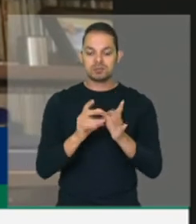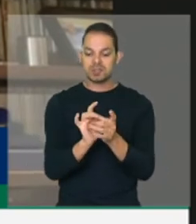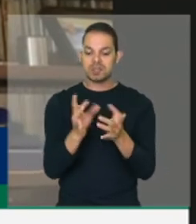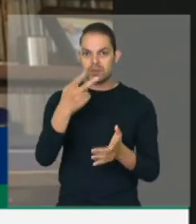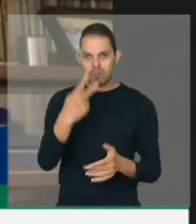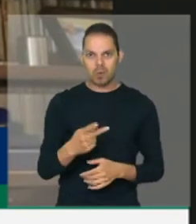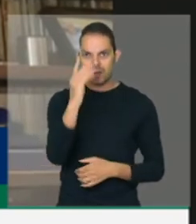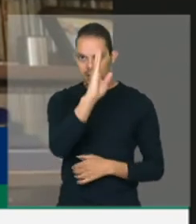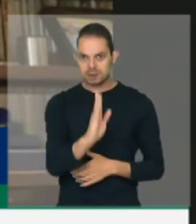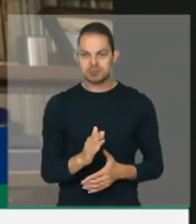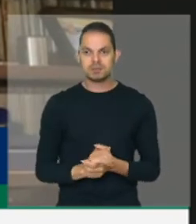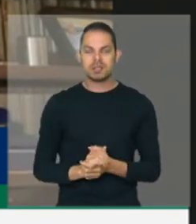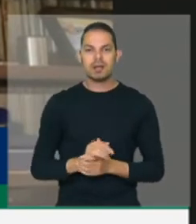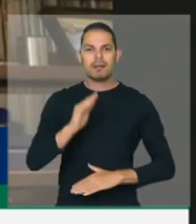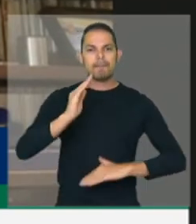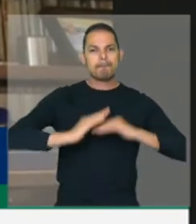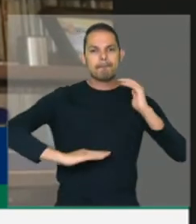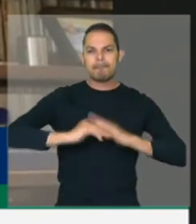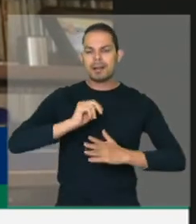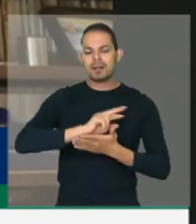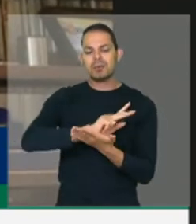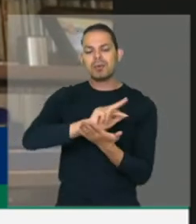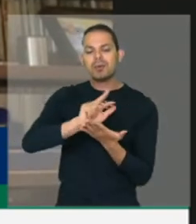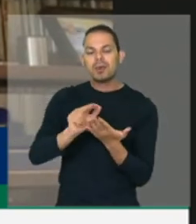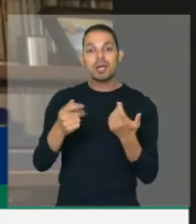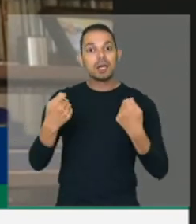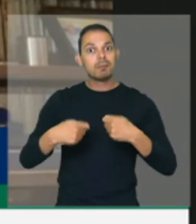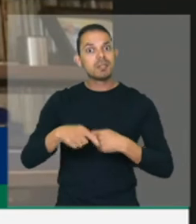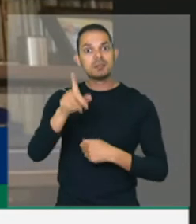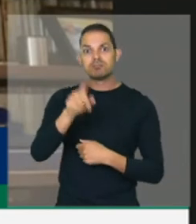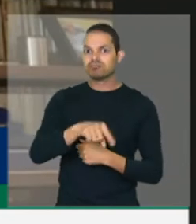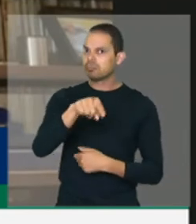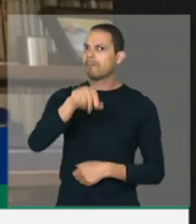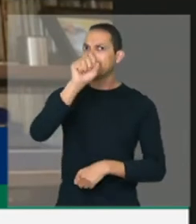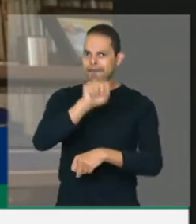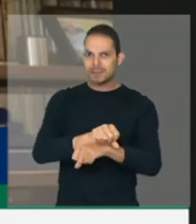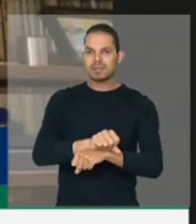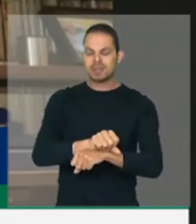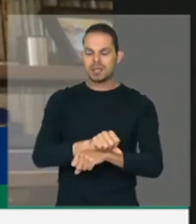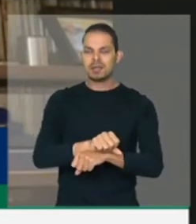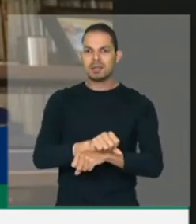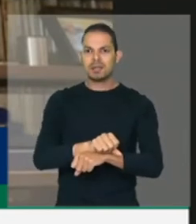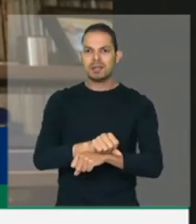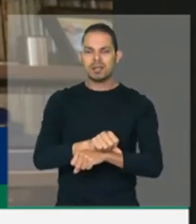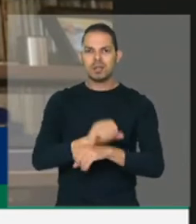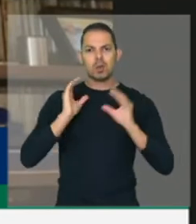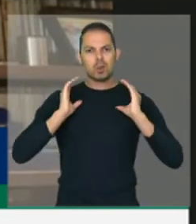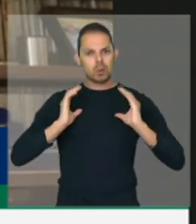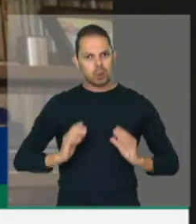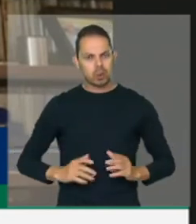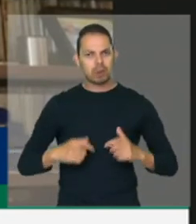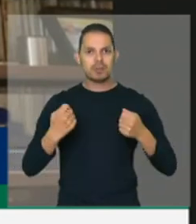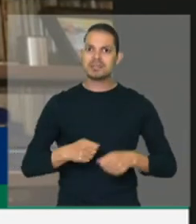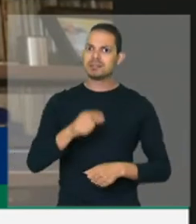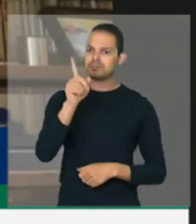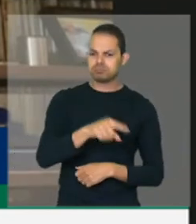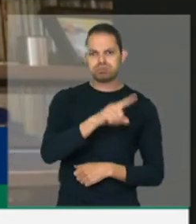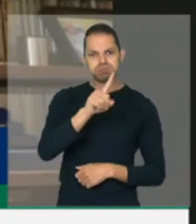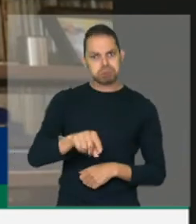brasileiro. Essas práticas precisam ser coibidas, essas condutas precisam ser